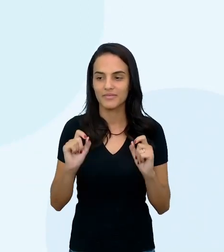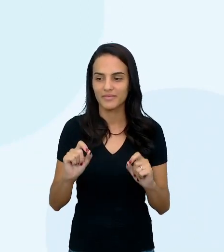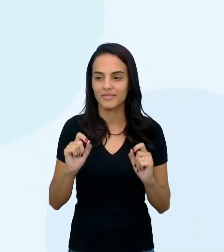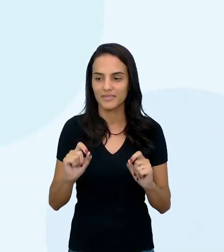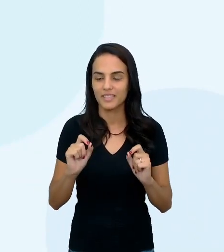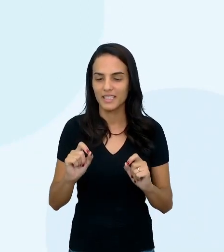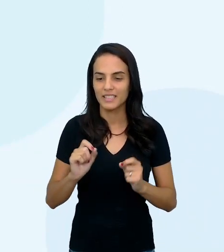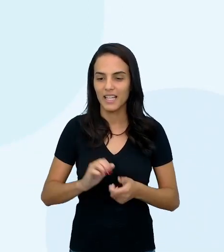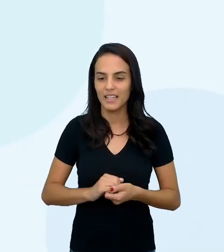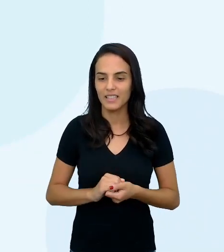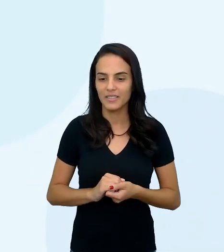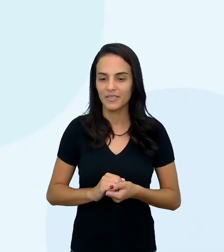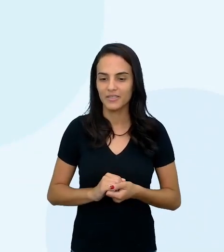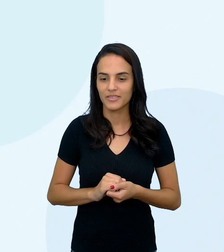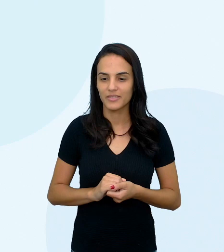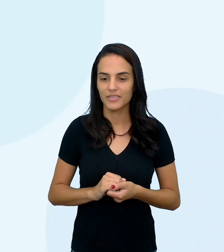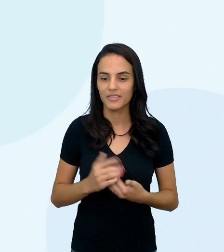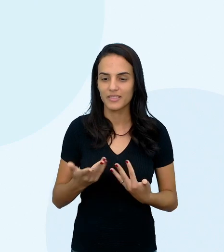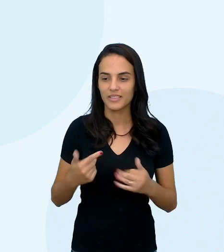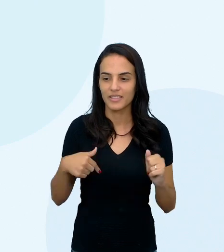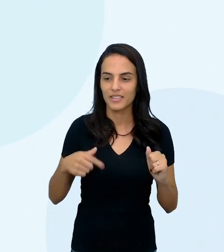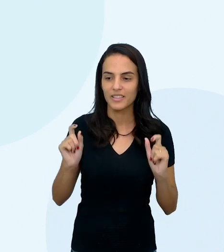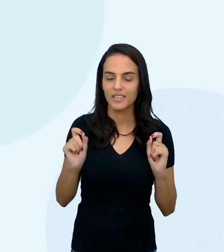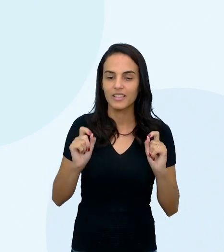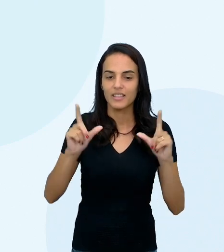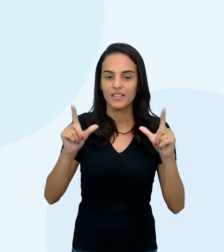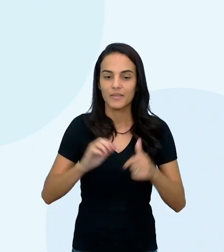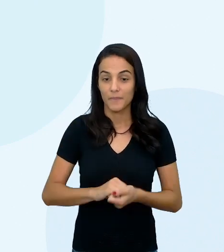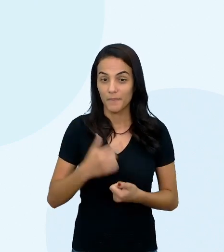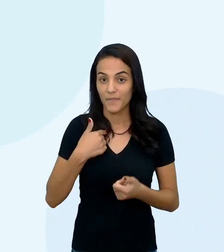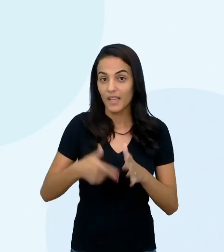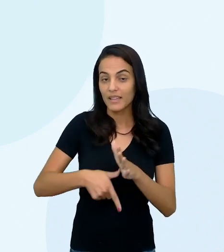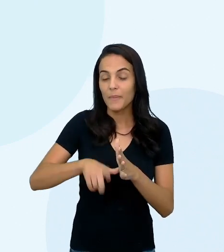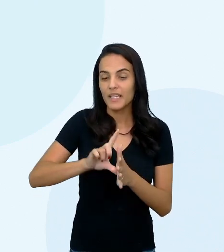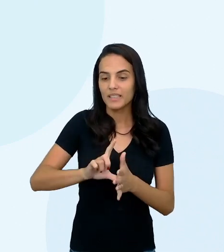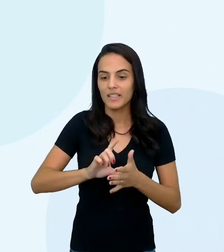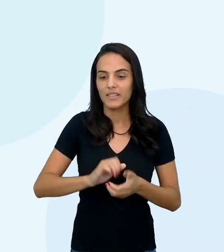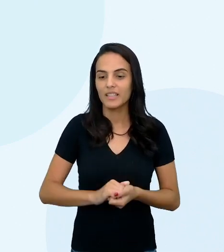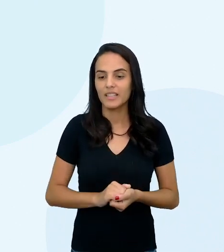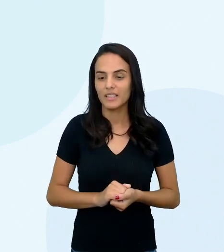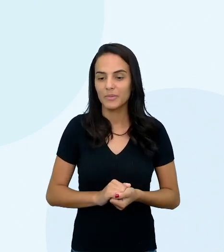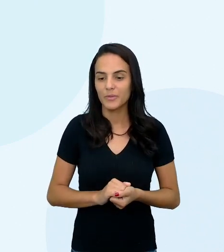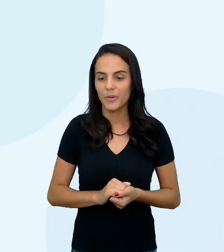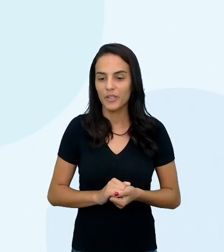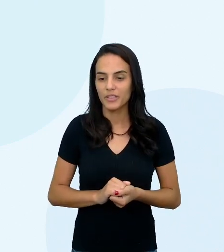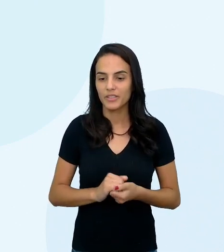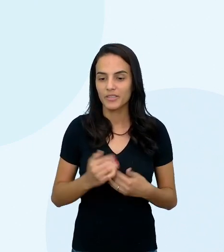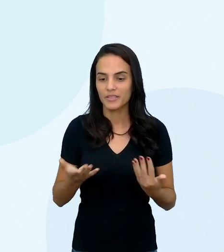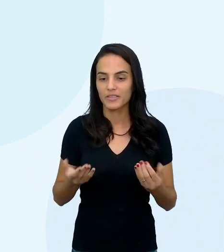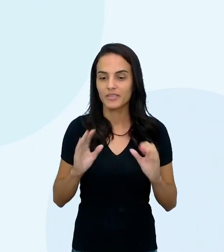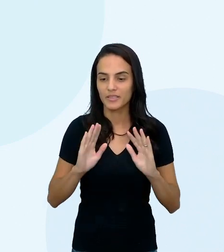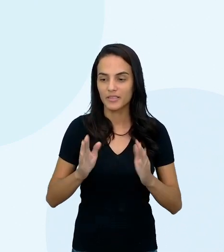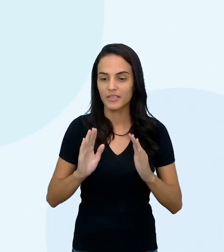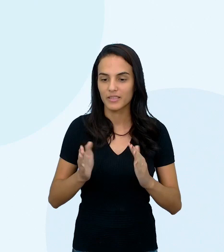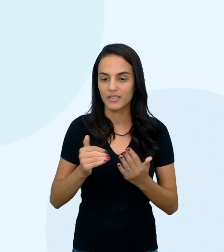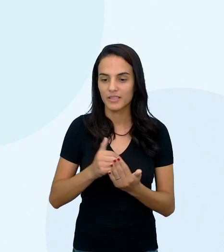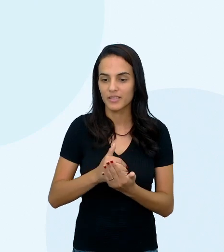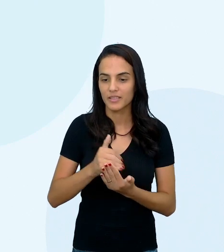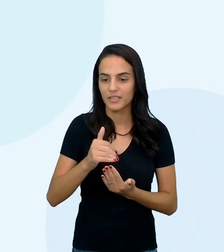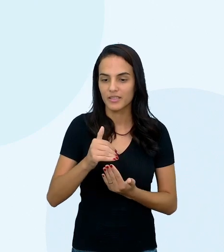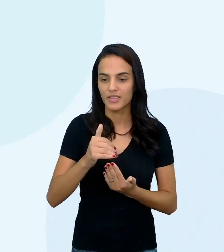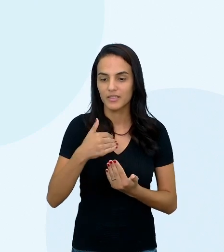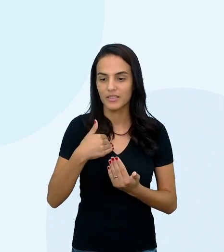boca. Como eu havia ressaltado para vocês anteriormente, a digestão então já se inicia na